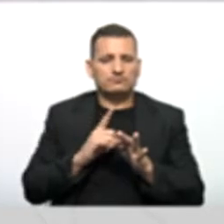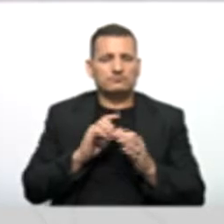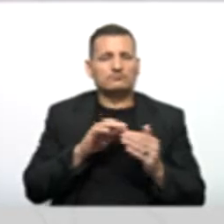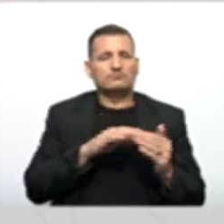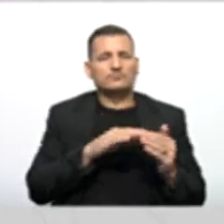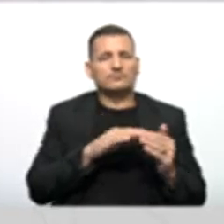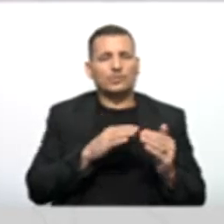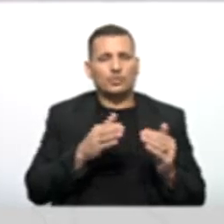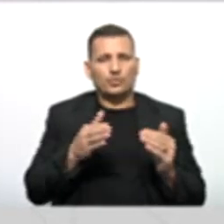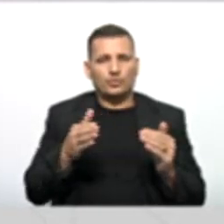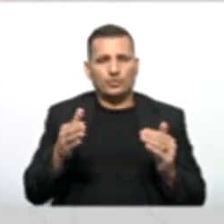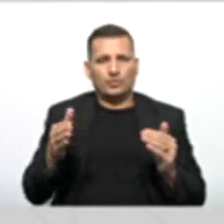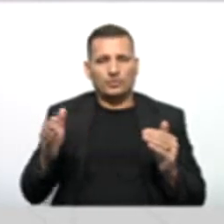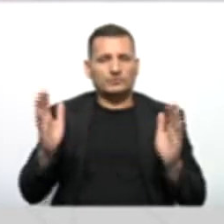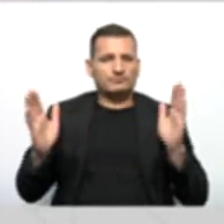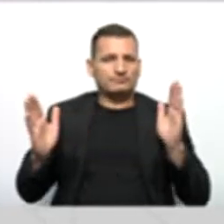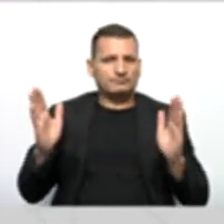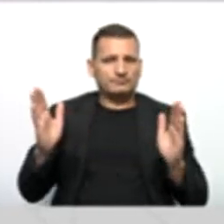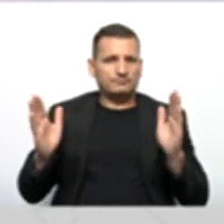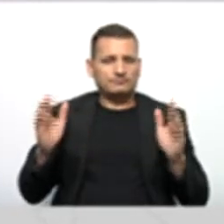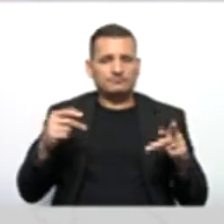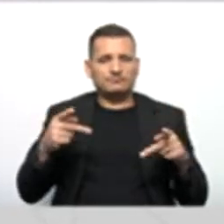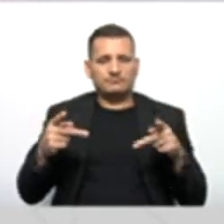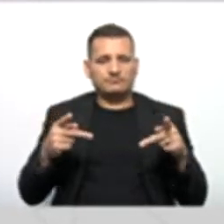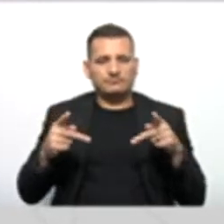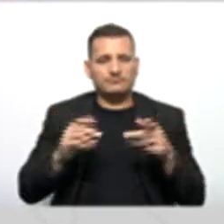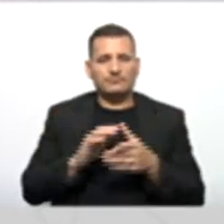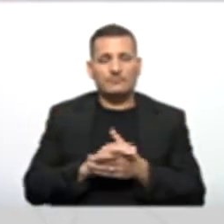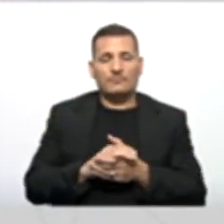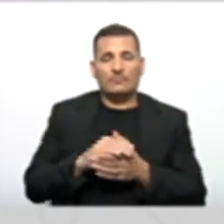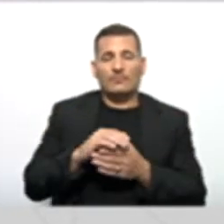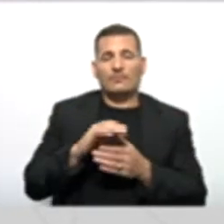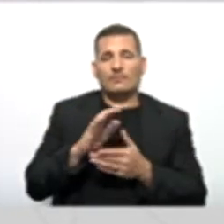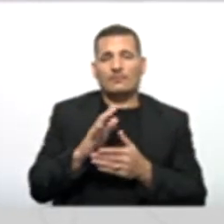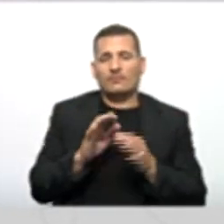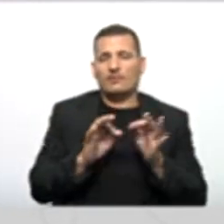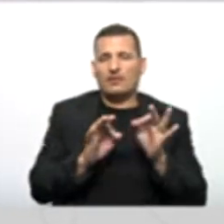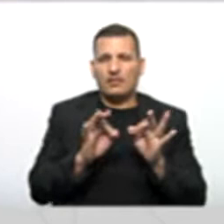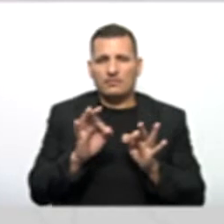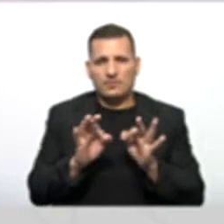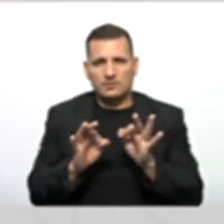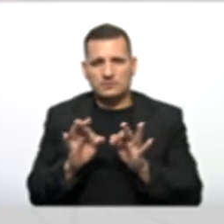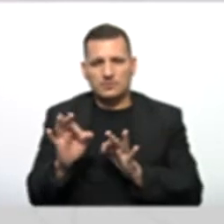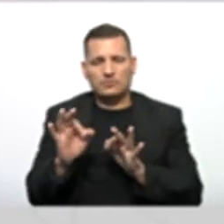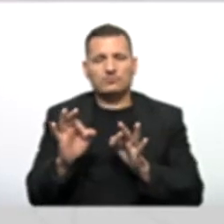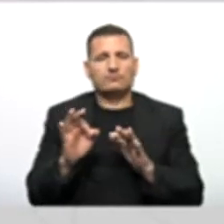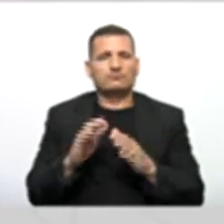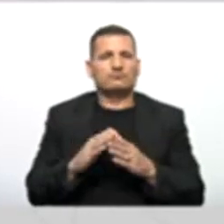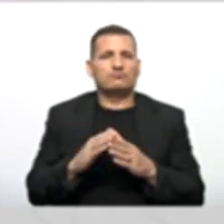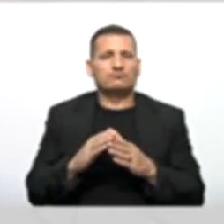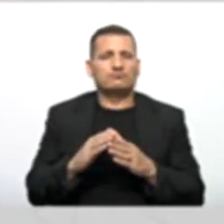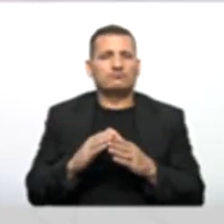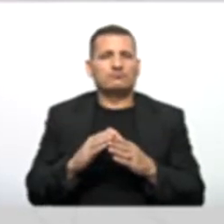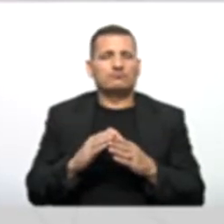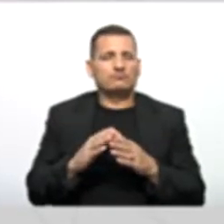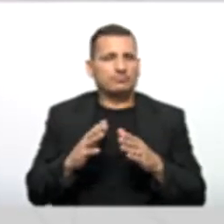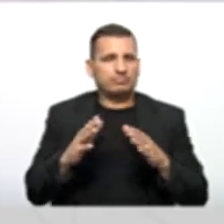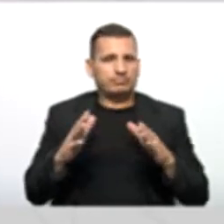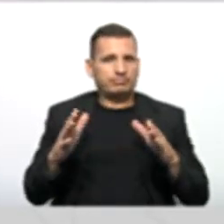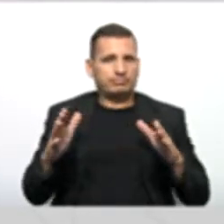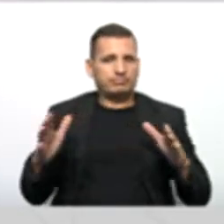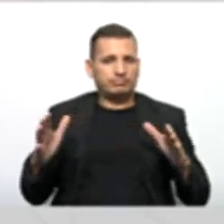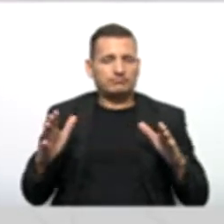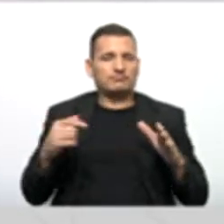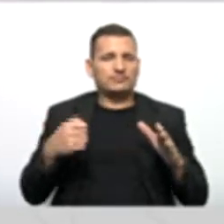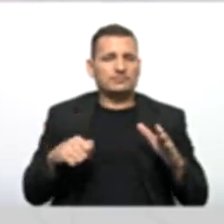ciclo de vida do projeto. A elaboração progressiva envolve melhoria contínua e detalhamento